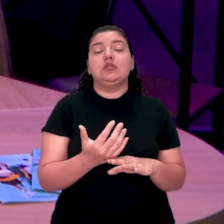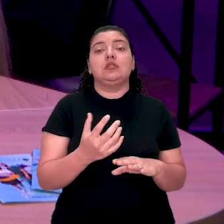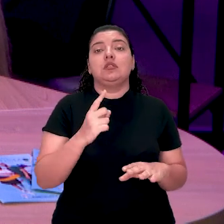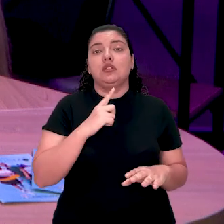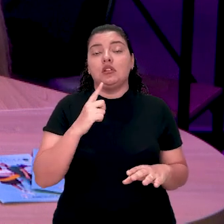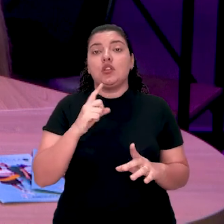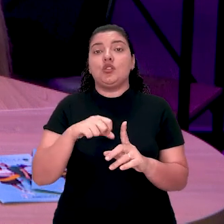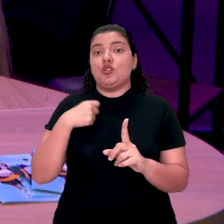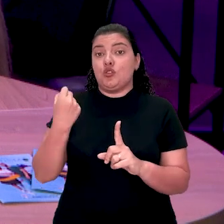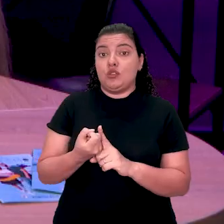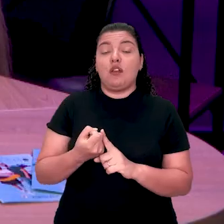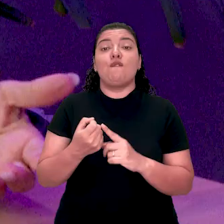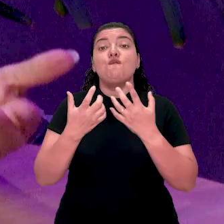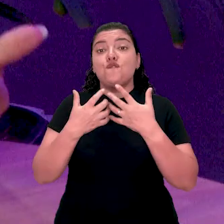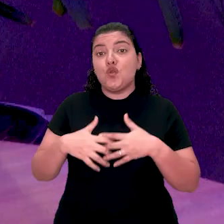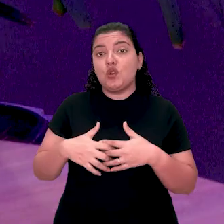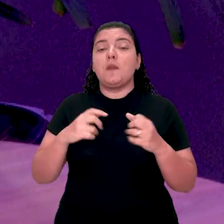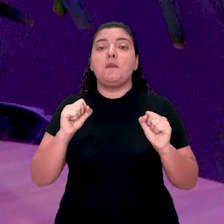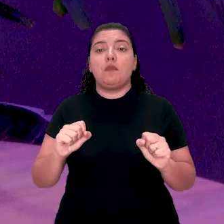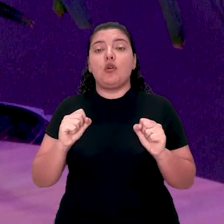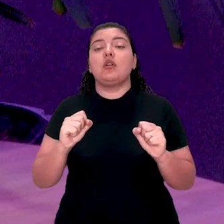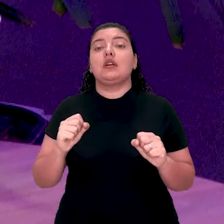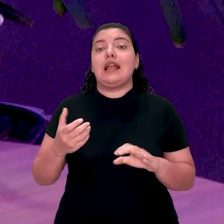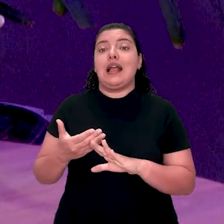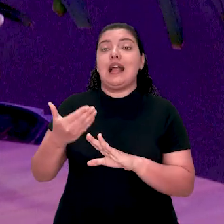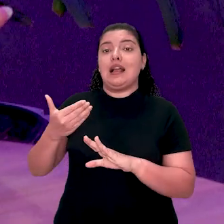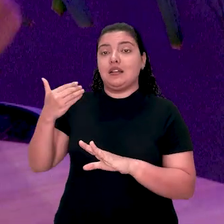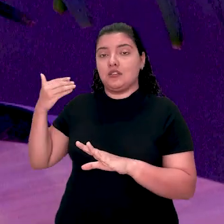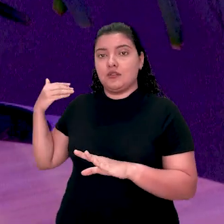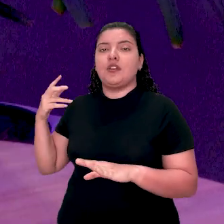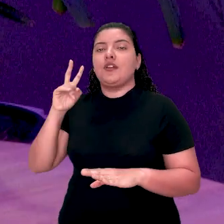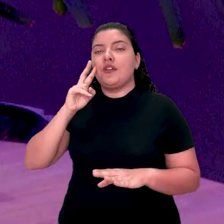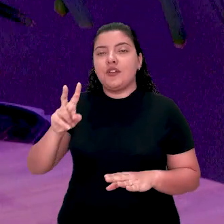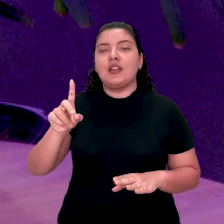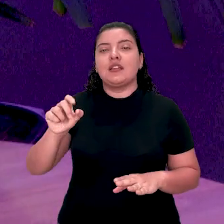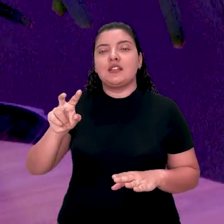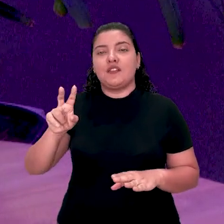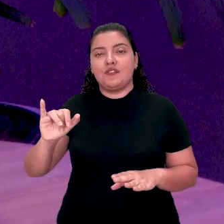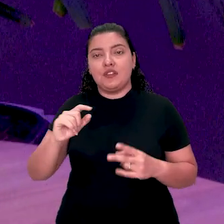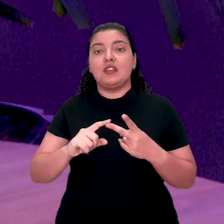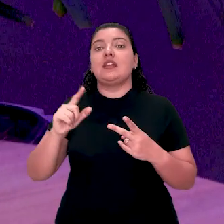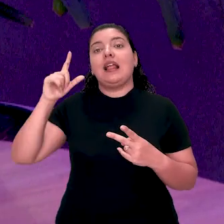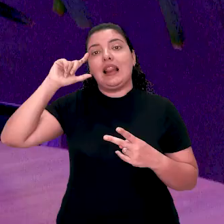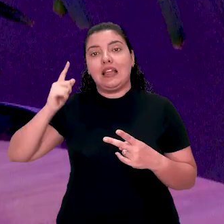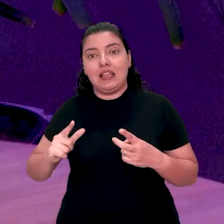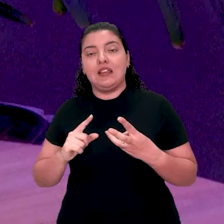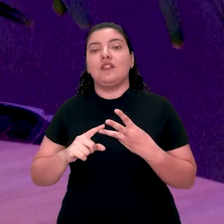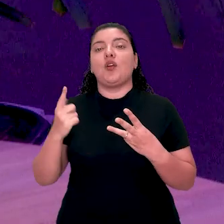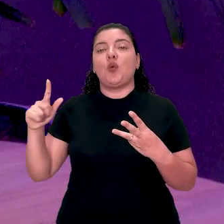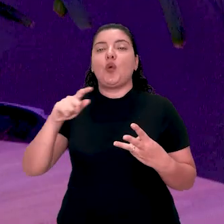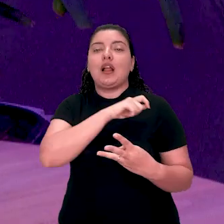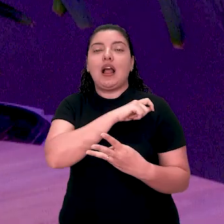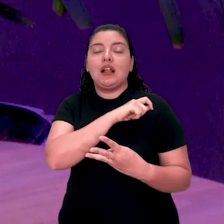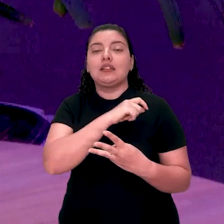colocando diante da sociedade de uma forma funcional. Eu posso falar do que eu vivi um pouco antes, né? Eu vejo Davi Valente, eu vejo Lívia, eu vejo uma outra